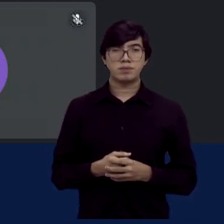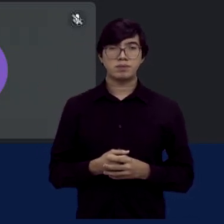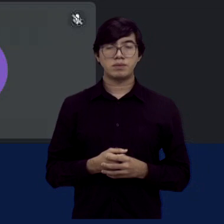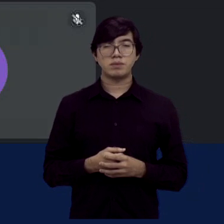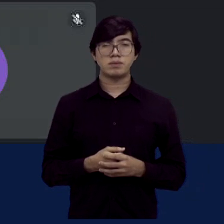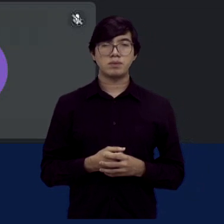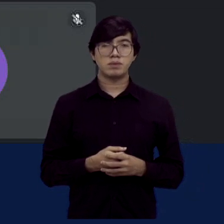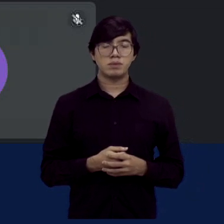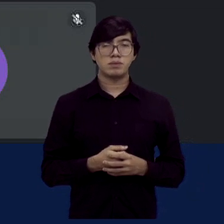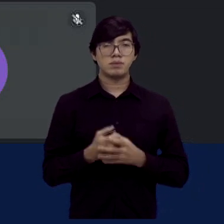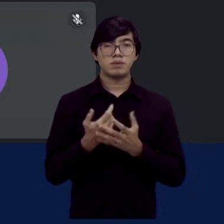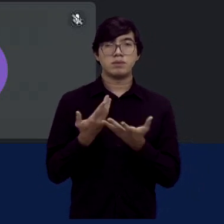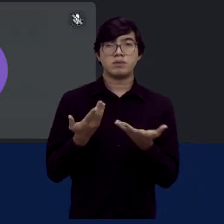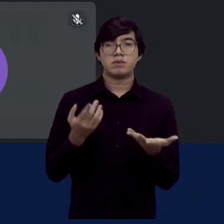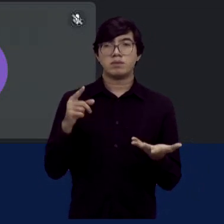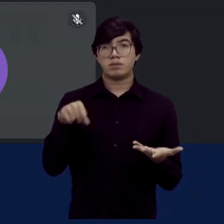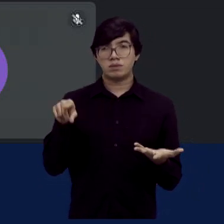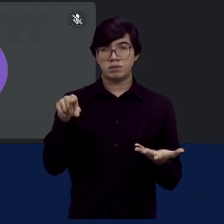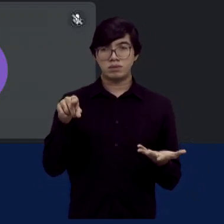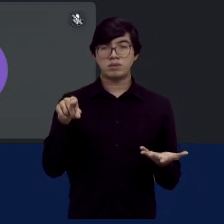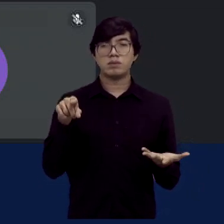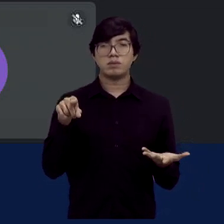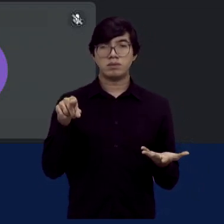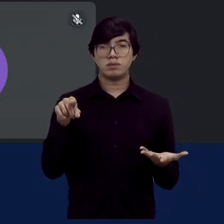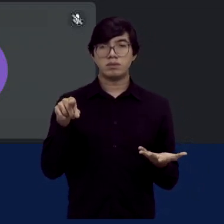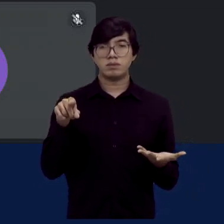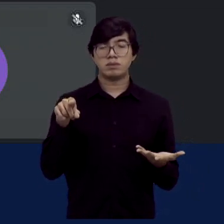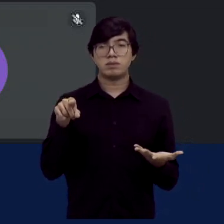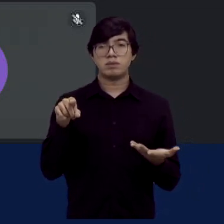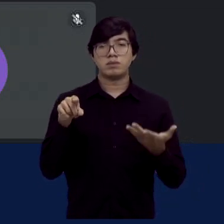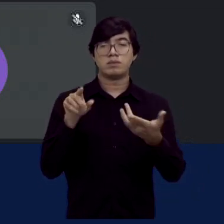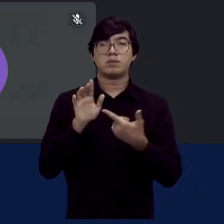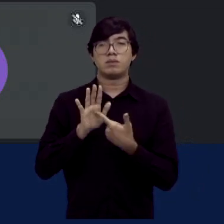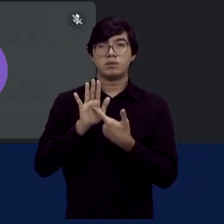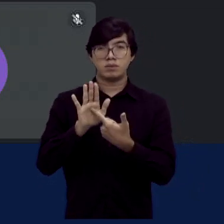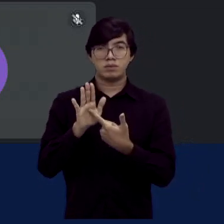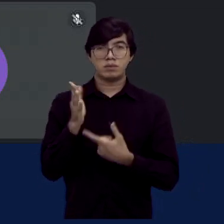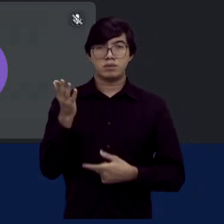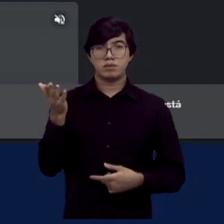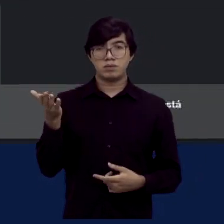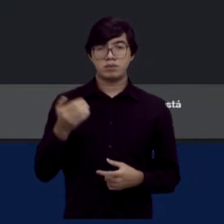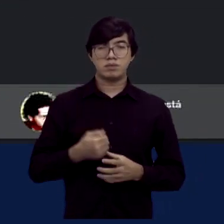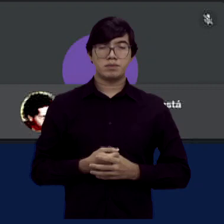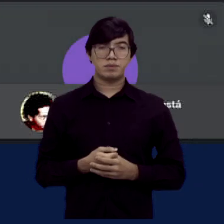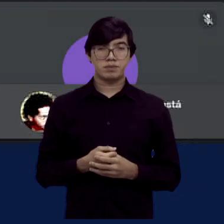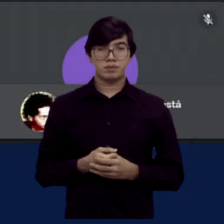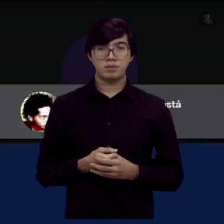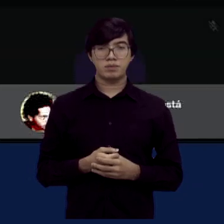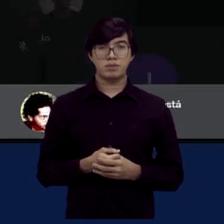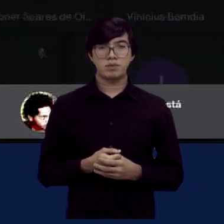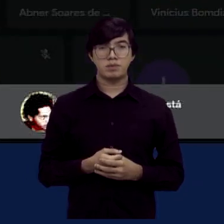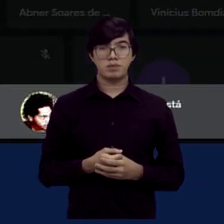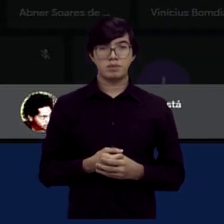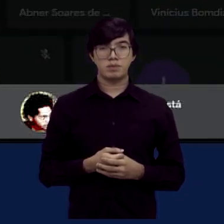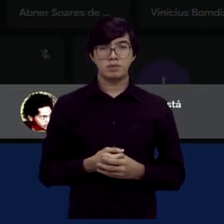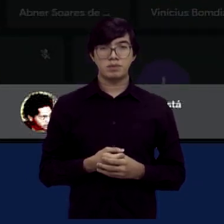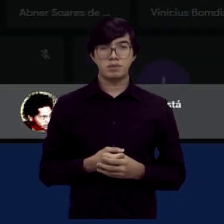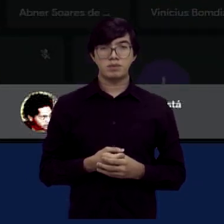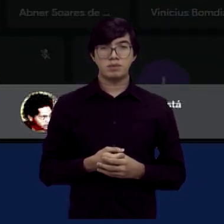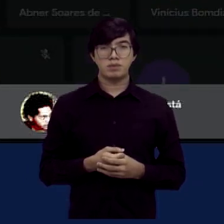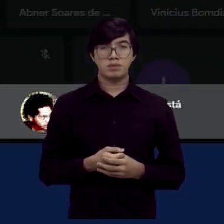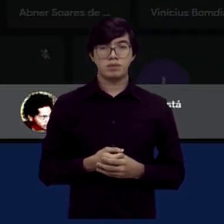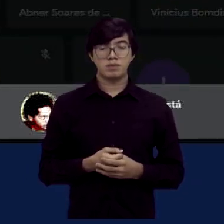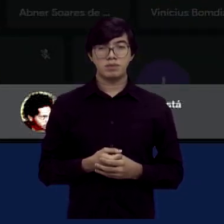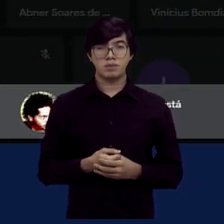vai conversando aqui. Por favor, Sávio, traz a apresentação novamente. Tá demorando um pouquinho, mas eu já coloquei para... Vai aparecer